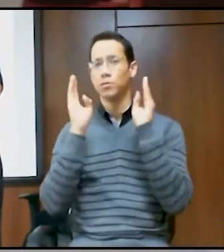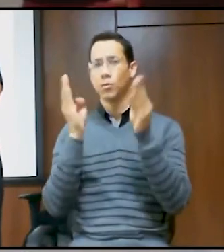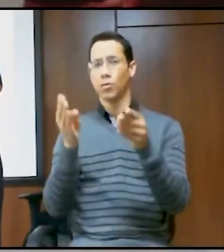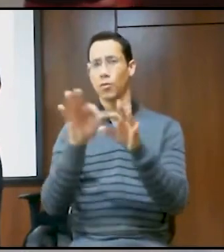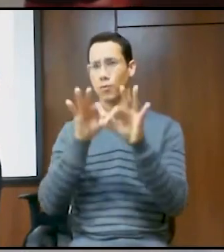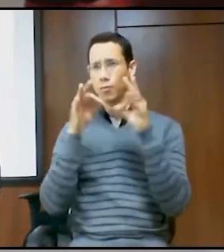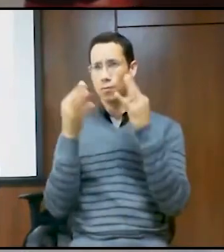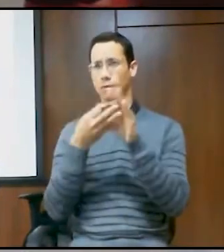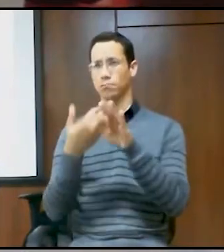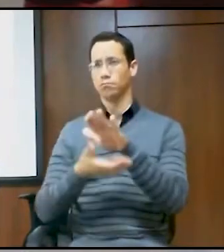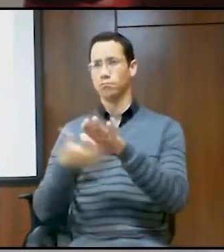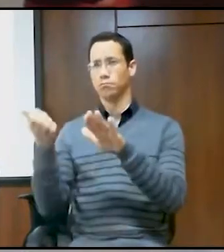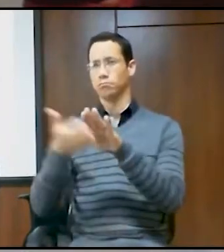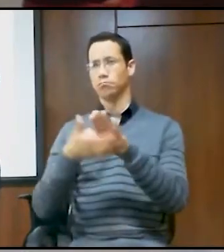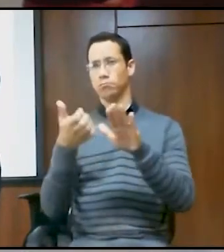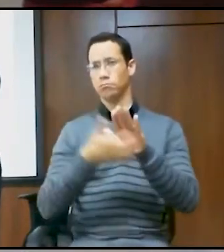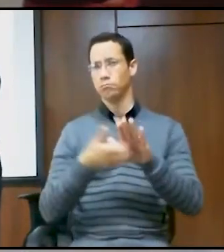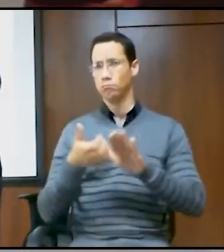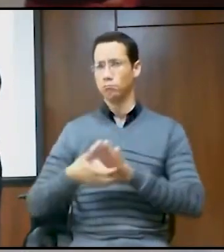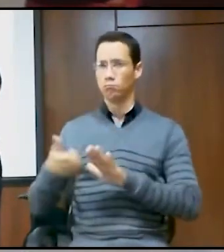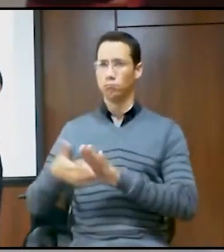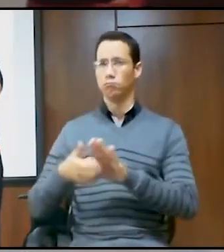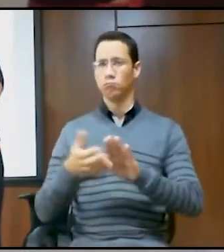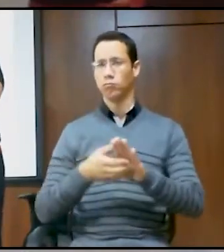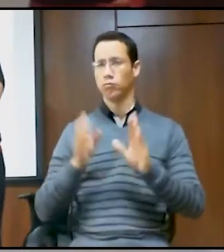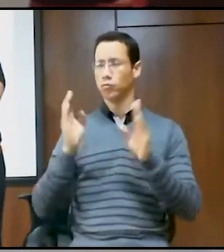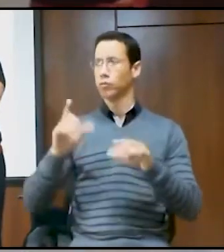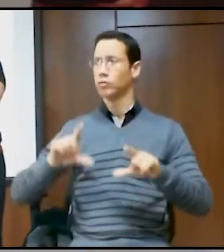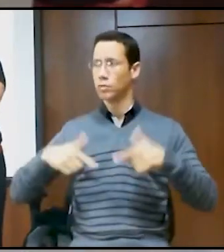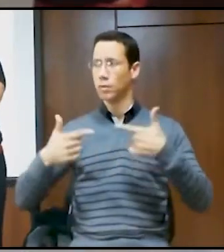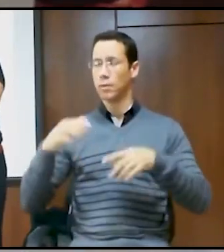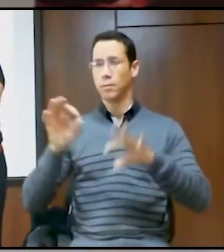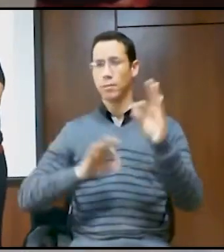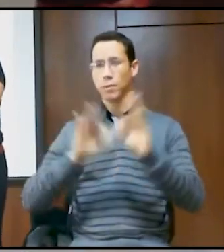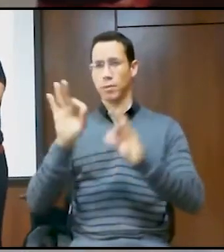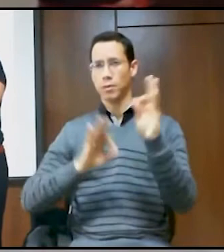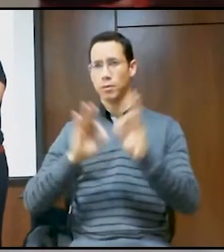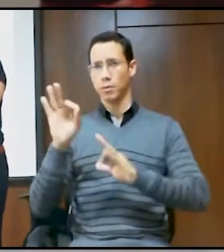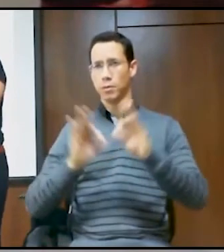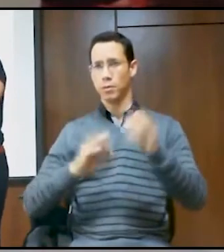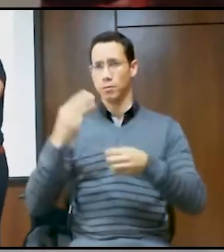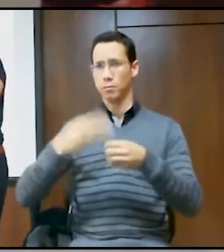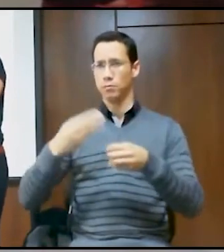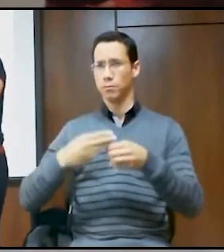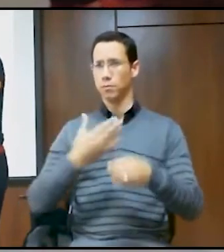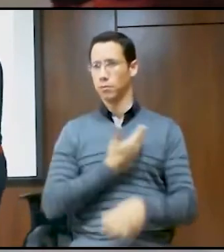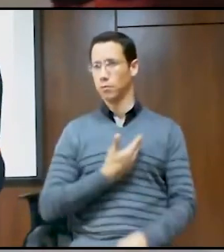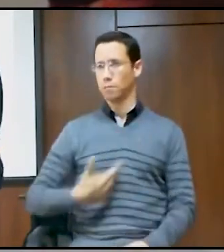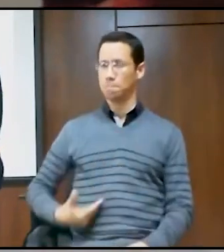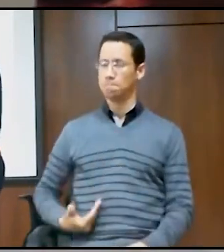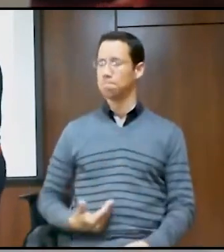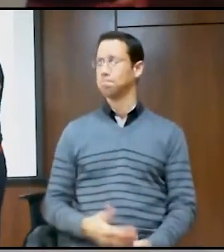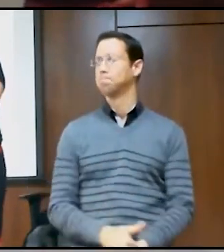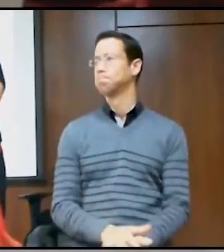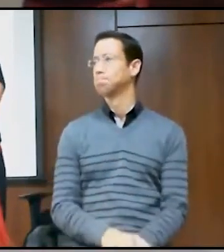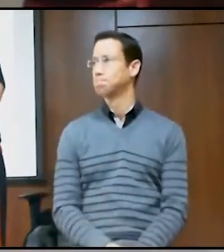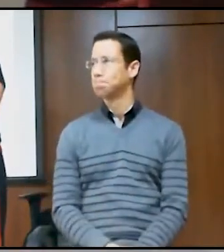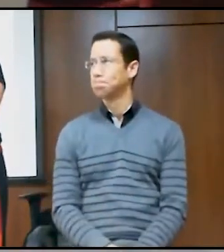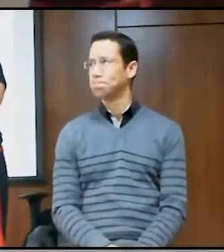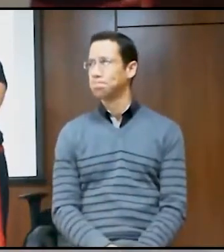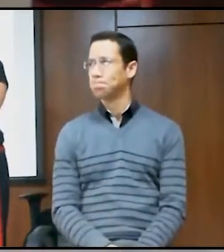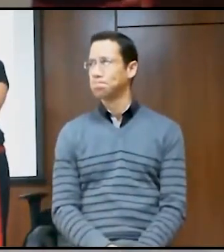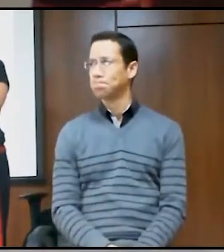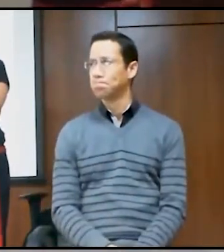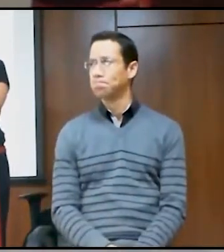sendo removidas por uma ação direta de projeto do Poder Municipal. Porque eu digo, isso é